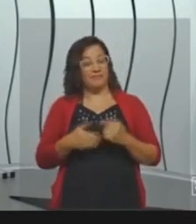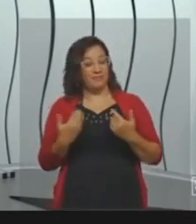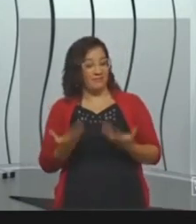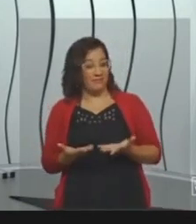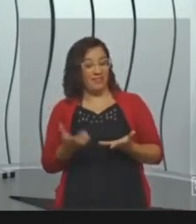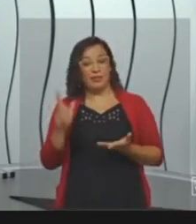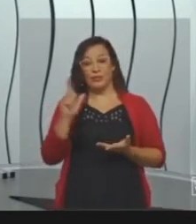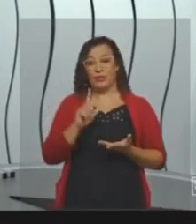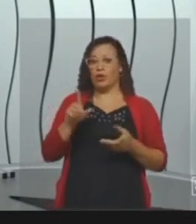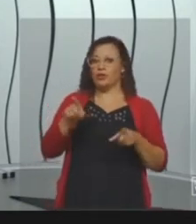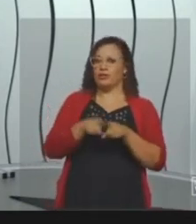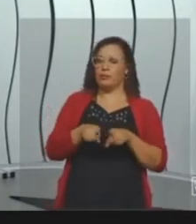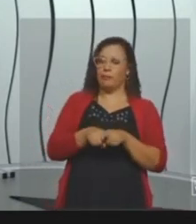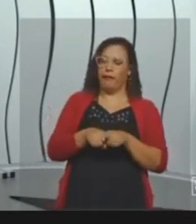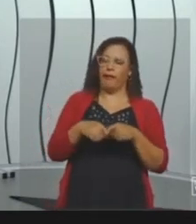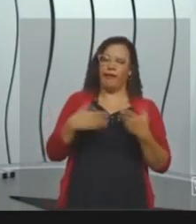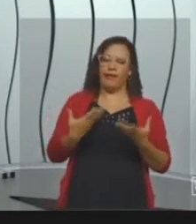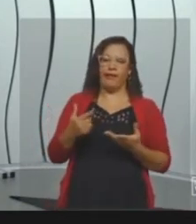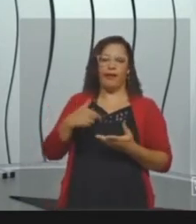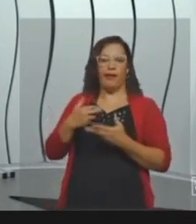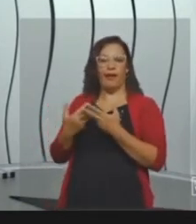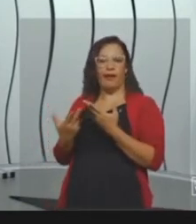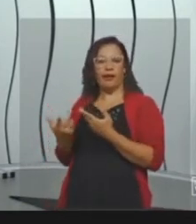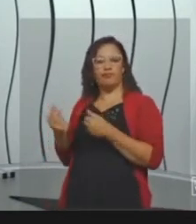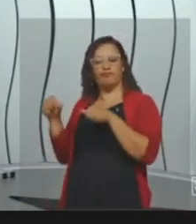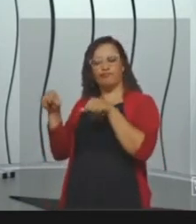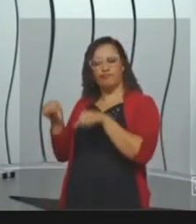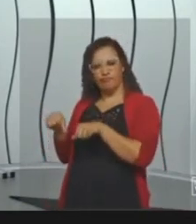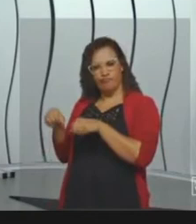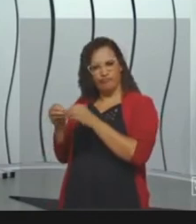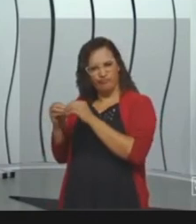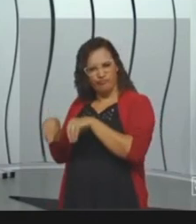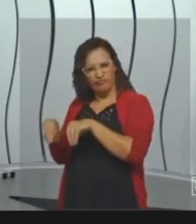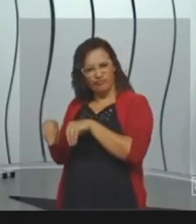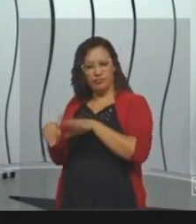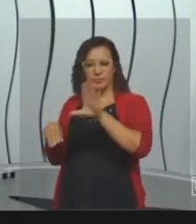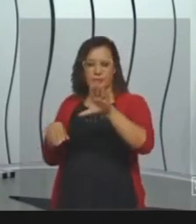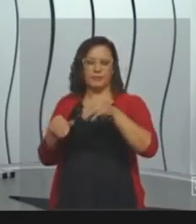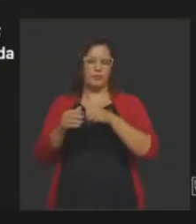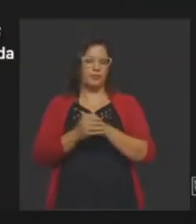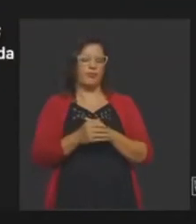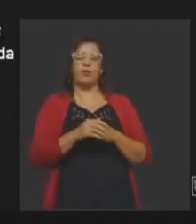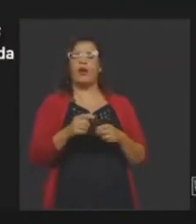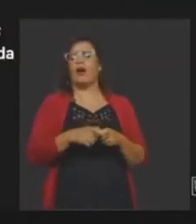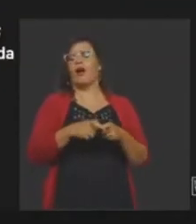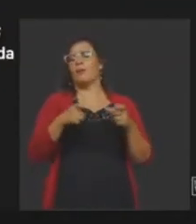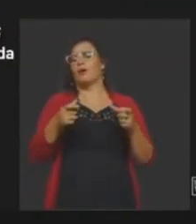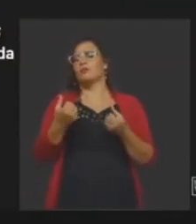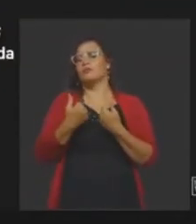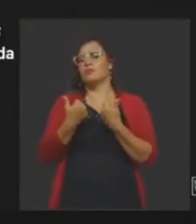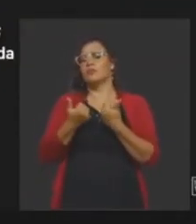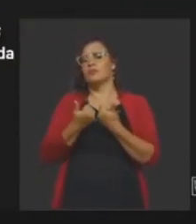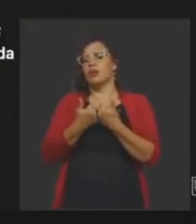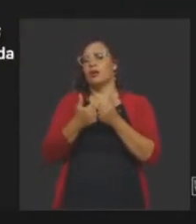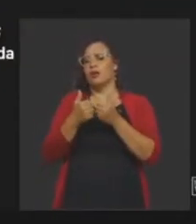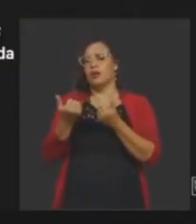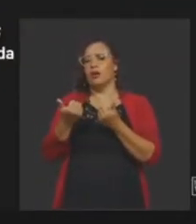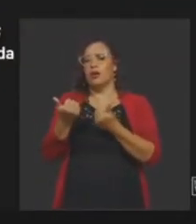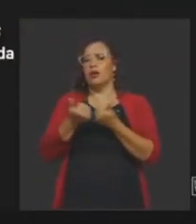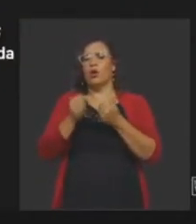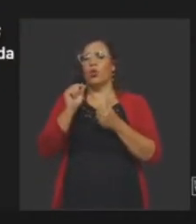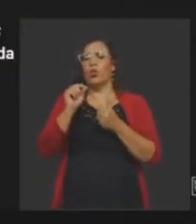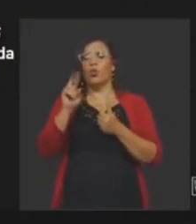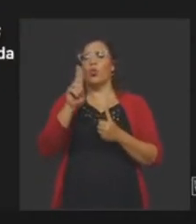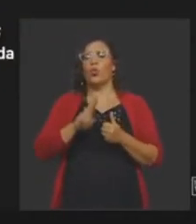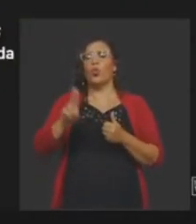Obviamente, temos pontos negativos aqui também. Bom, a maioria dos transportes utilizam energia de queima